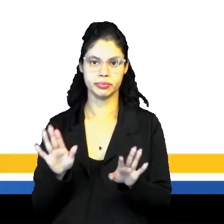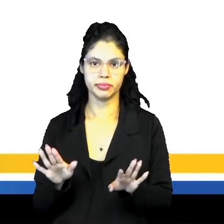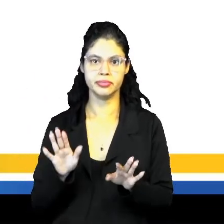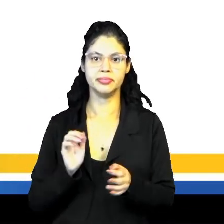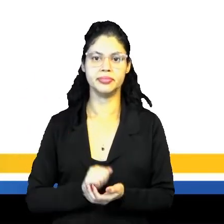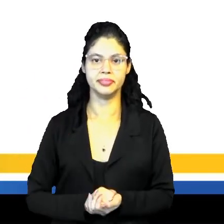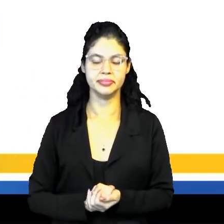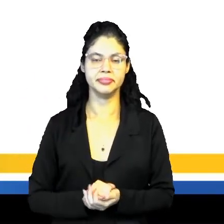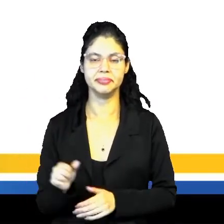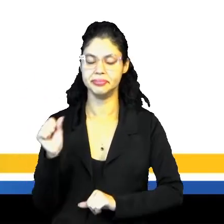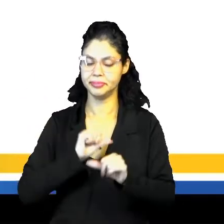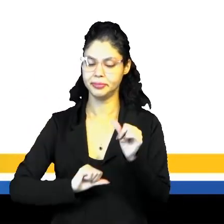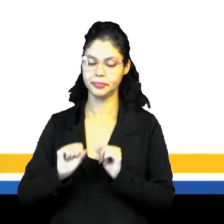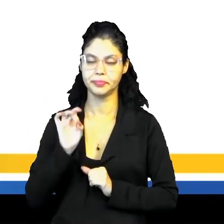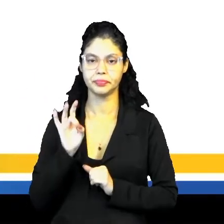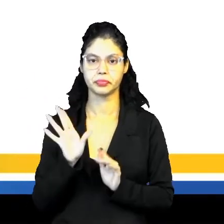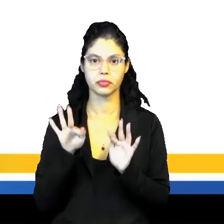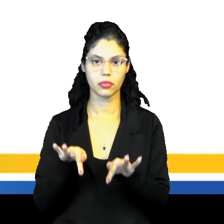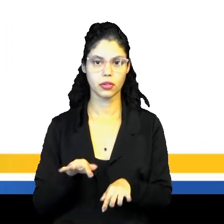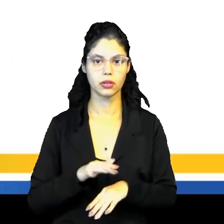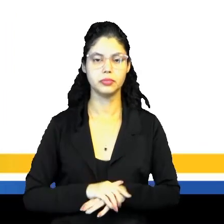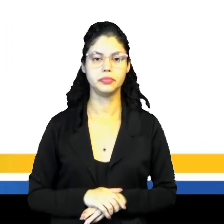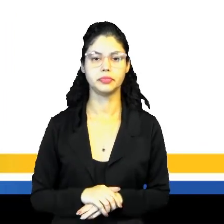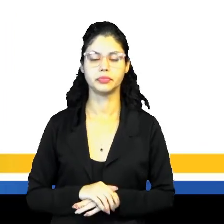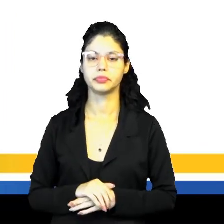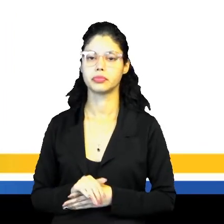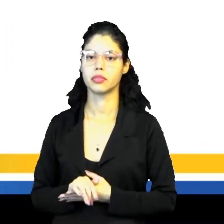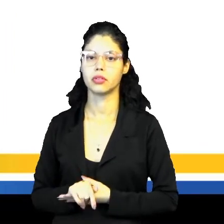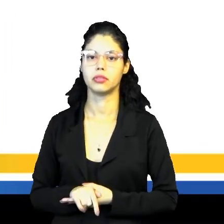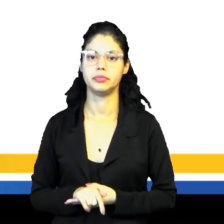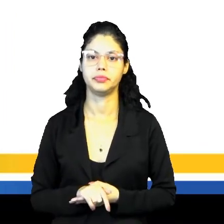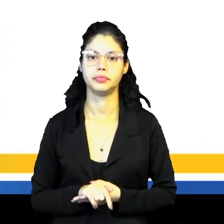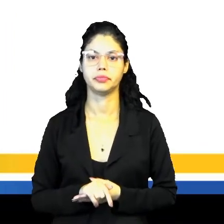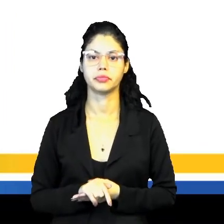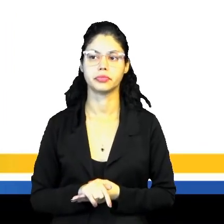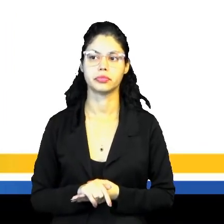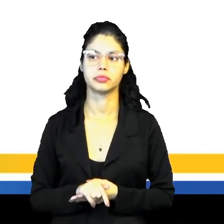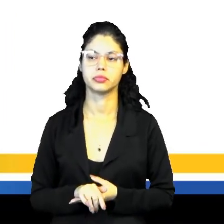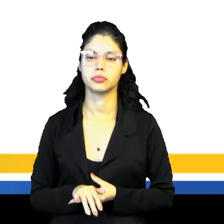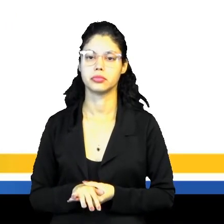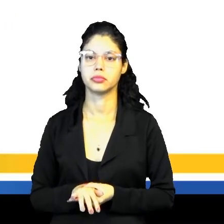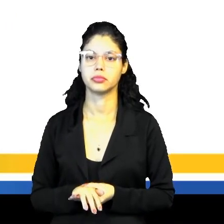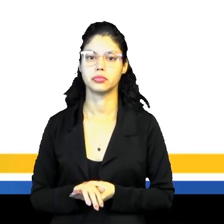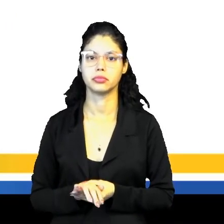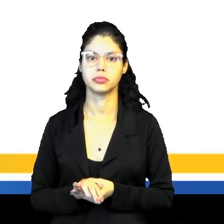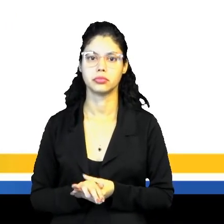radical e trocando só a decinência, que é essa terminaçãozinha destacada aí em fonte maior.